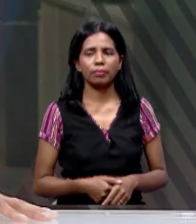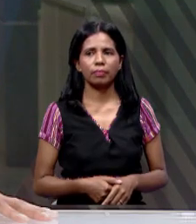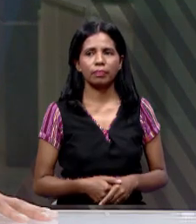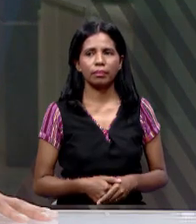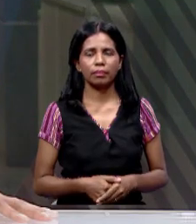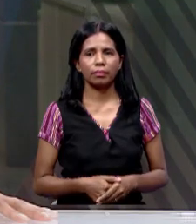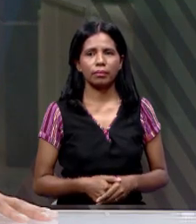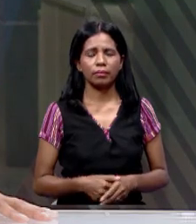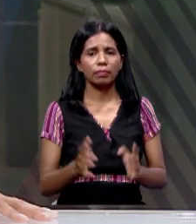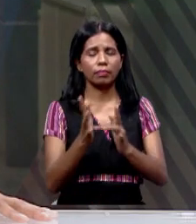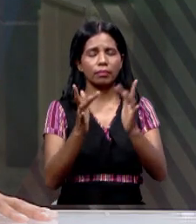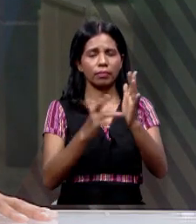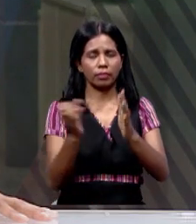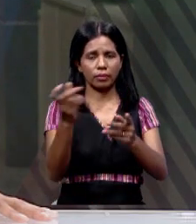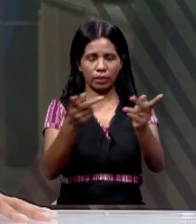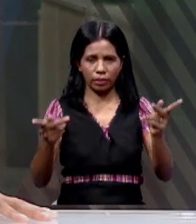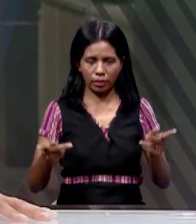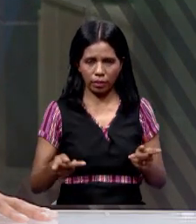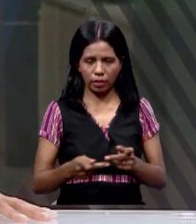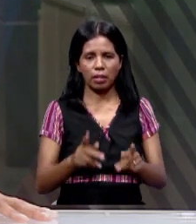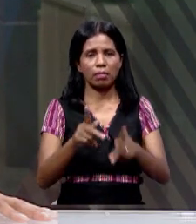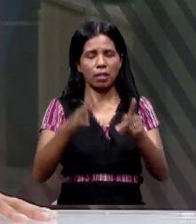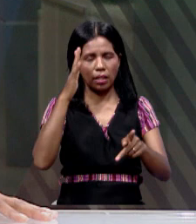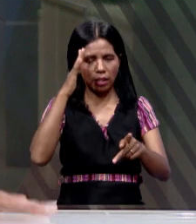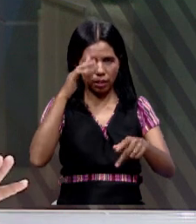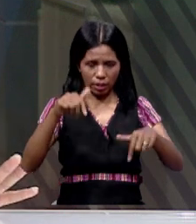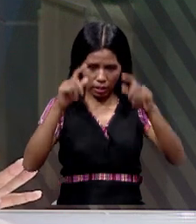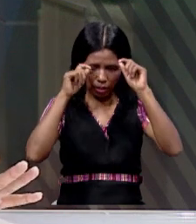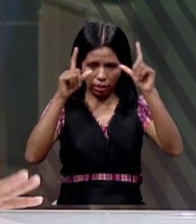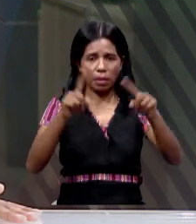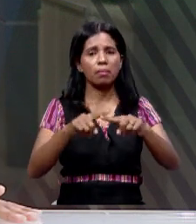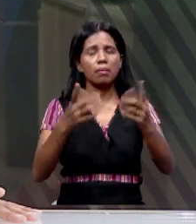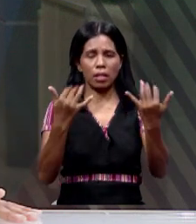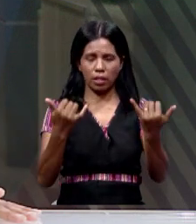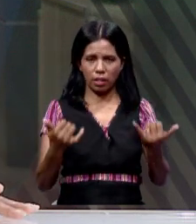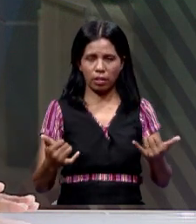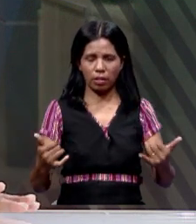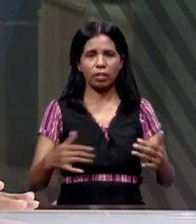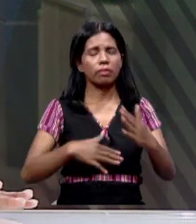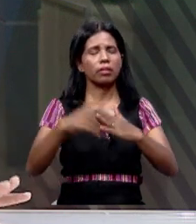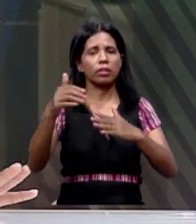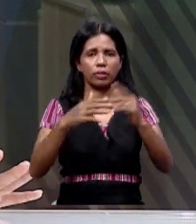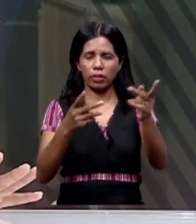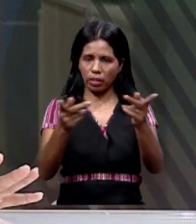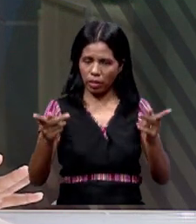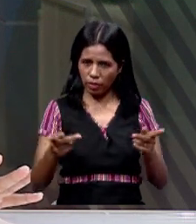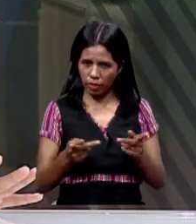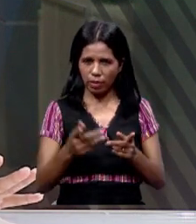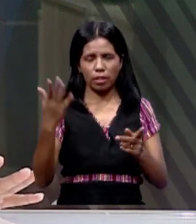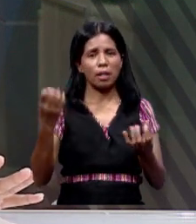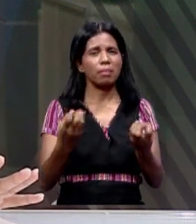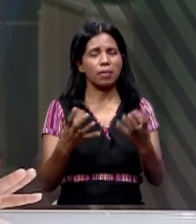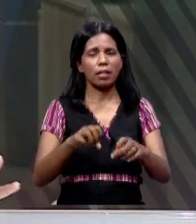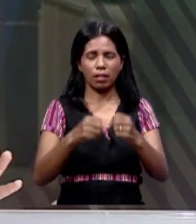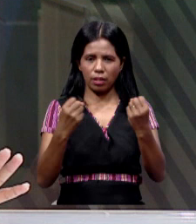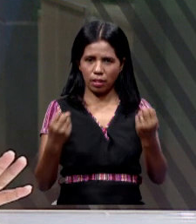Cristoreno Área Branca é um fato turístico bem conhecido em Timor-Leste, em Beredão. A infraestrutura é fato turístico é Barakat